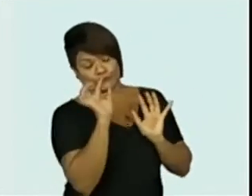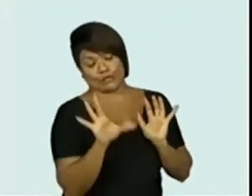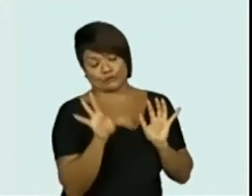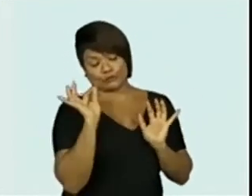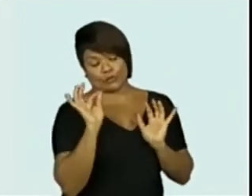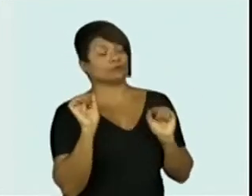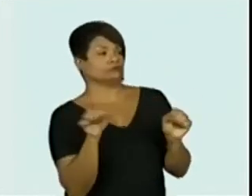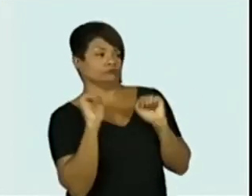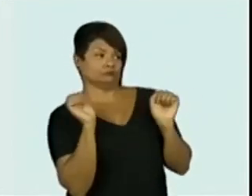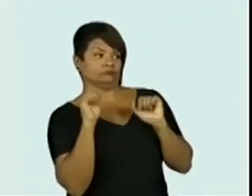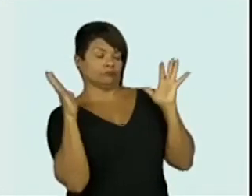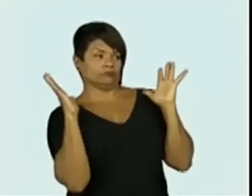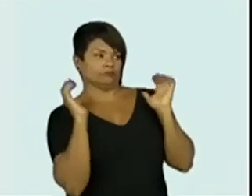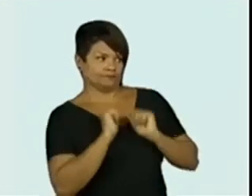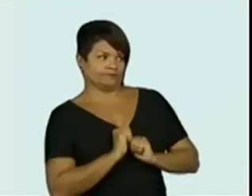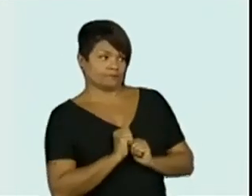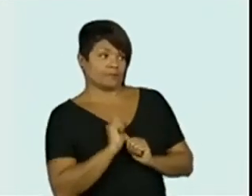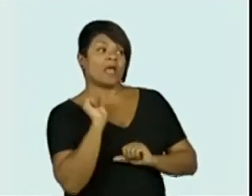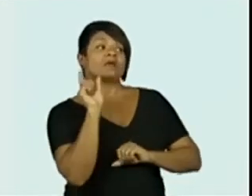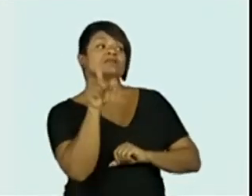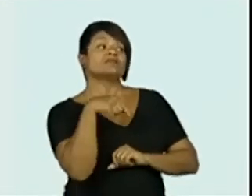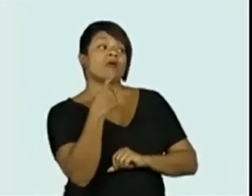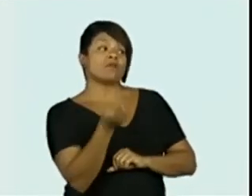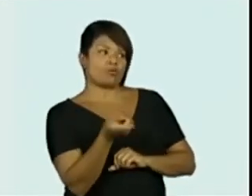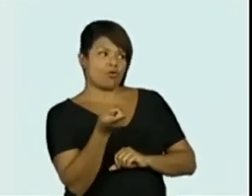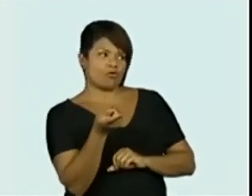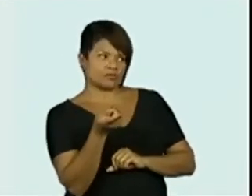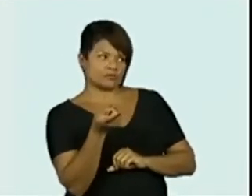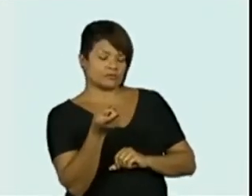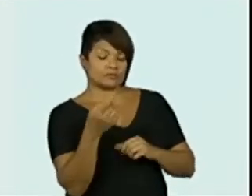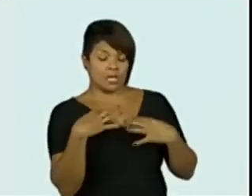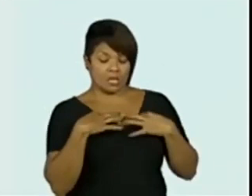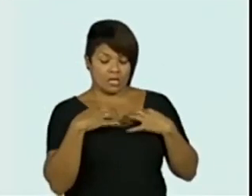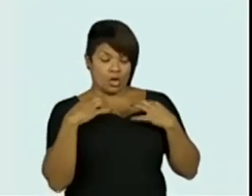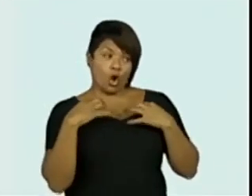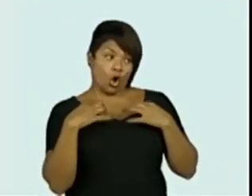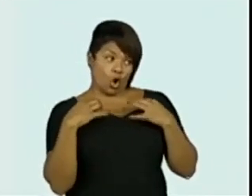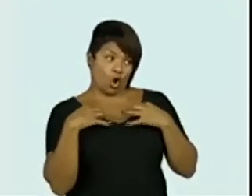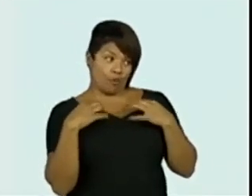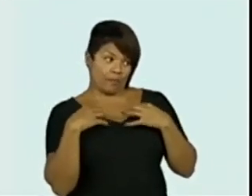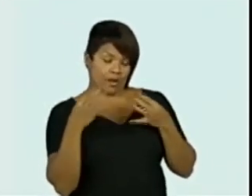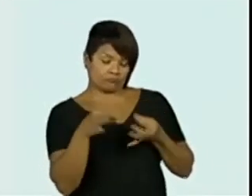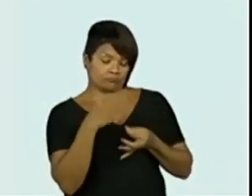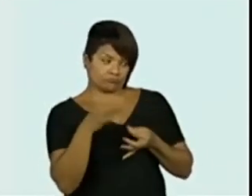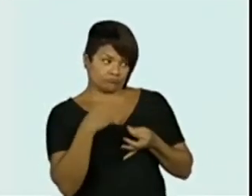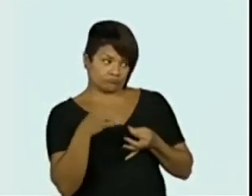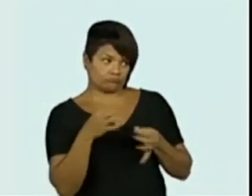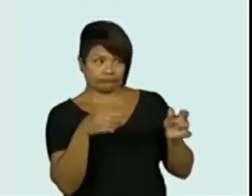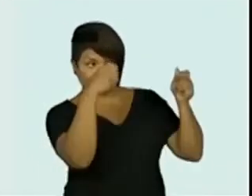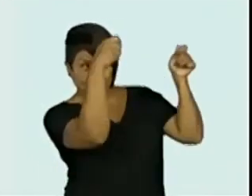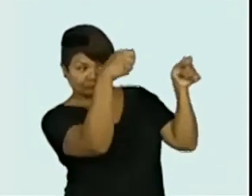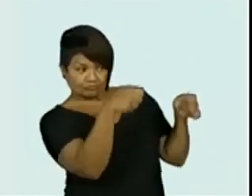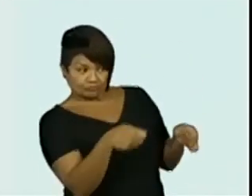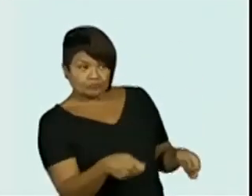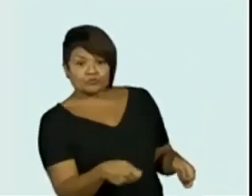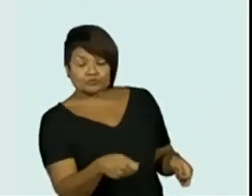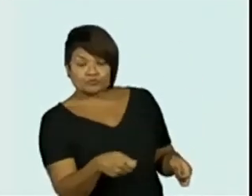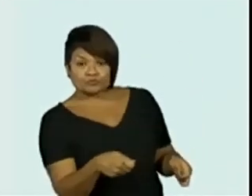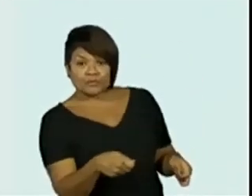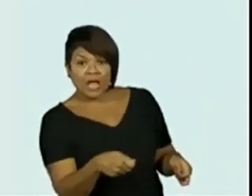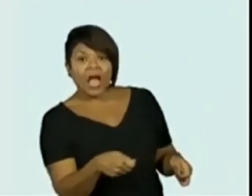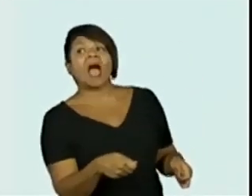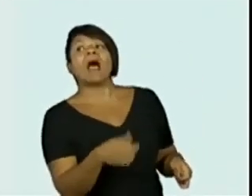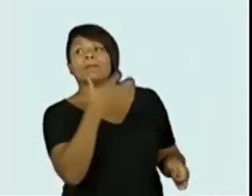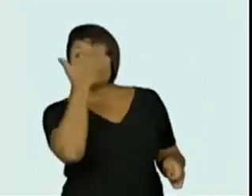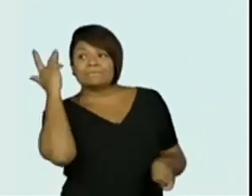Depois de virar vestido, só as pessoas de alma limpa e bons sentimentos o enxergavam. Era invisível